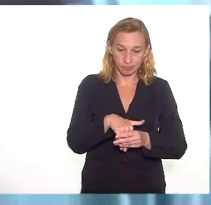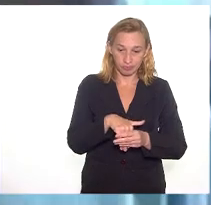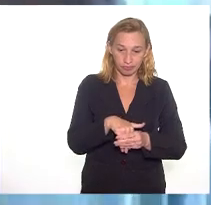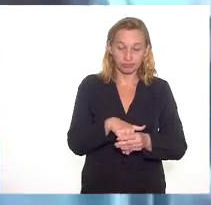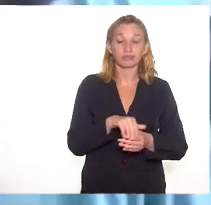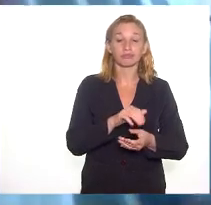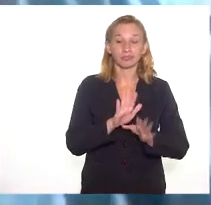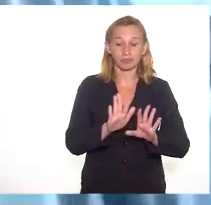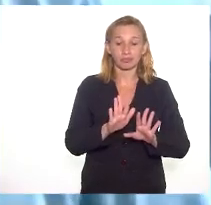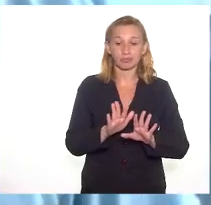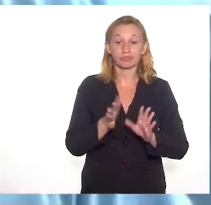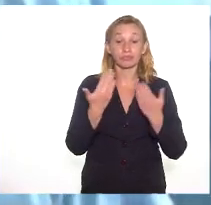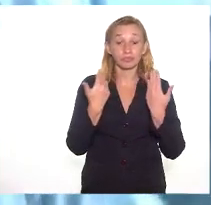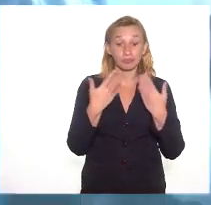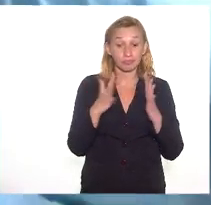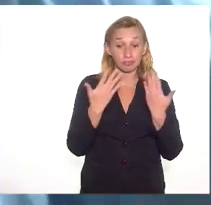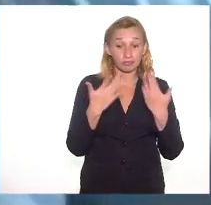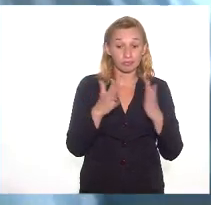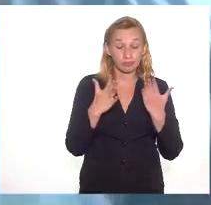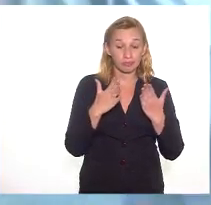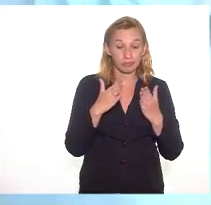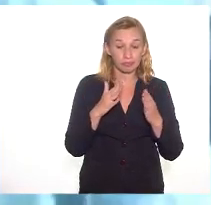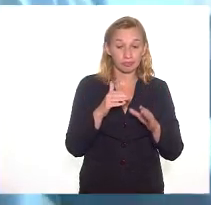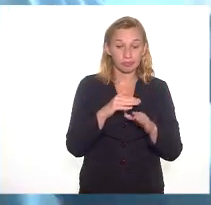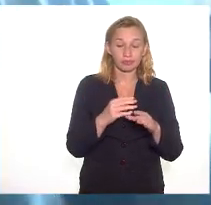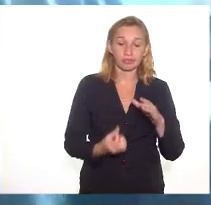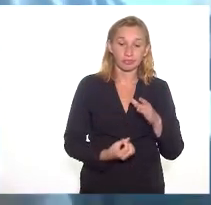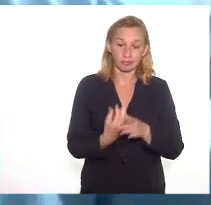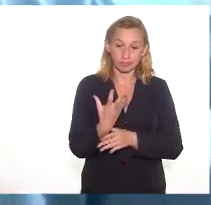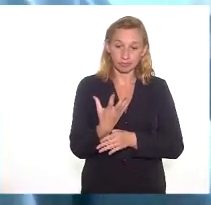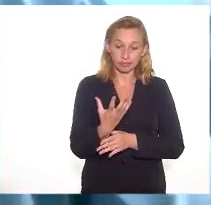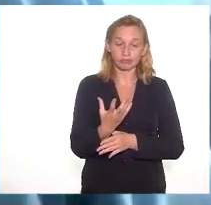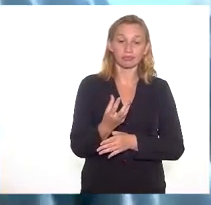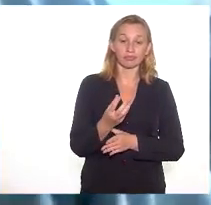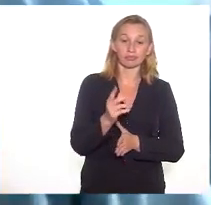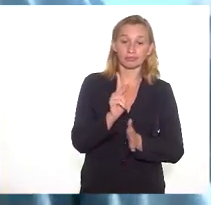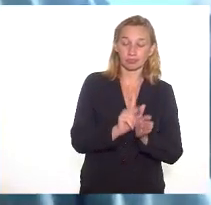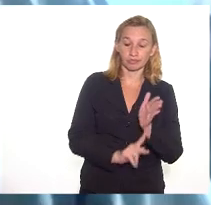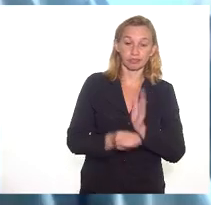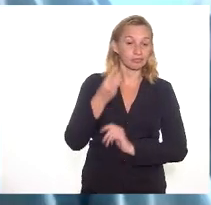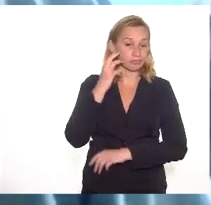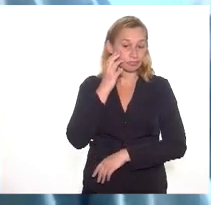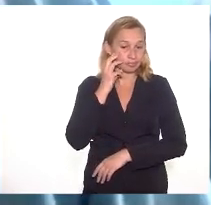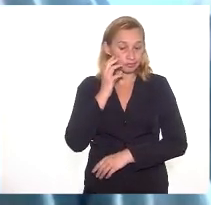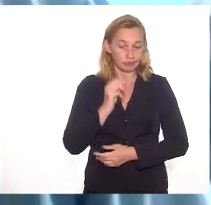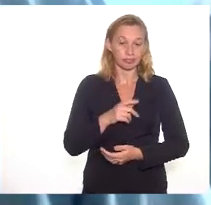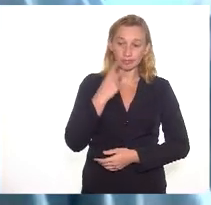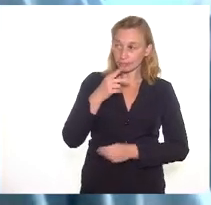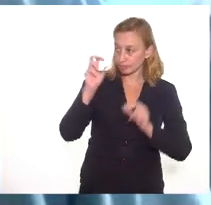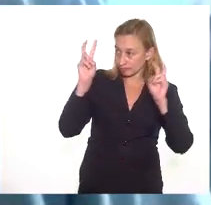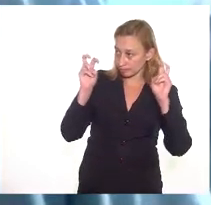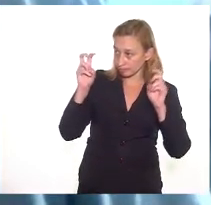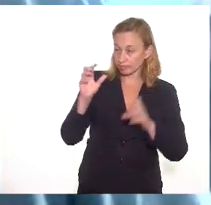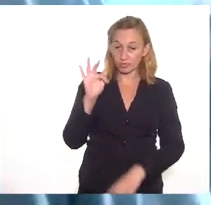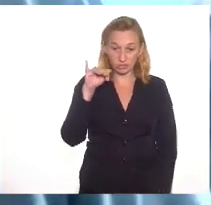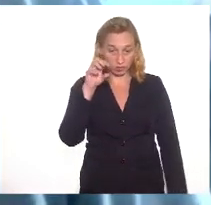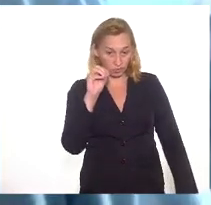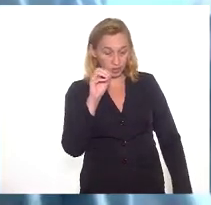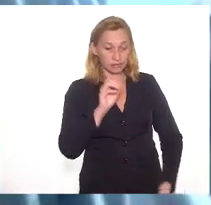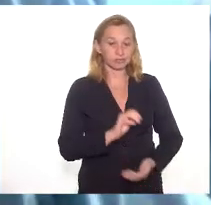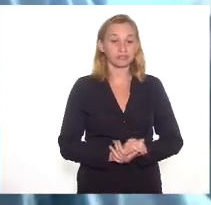favoravelmente. Queria saudar os autores, né? Valdec Carneiro, que falou sobre o assunto, Flávio